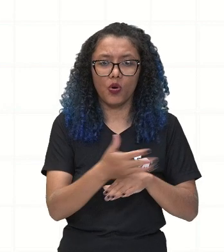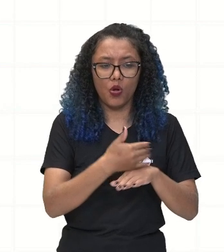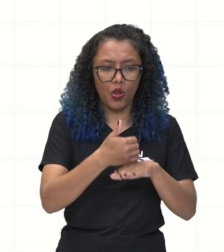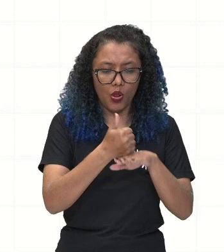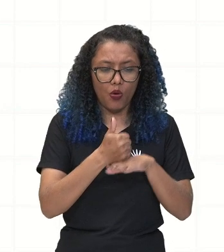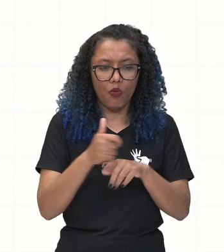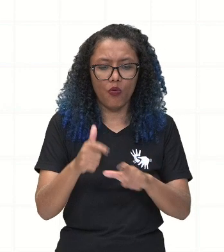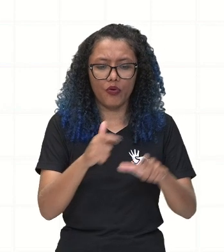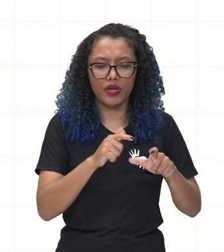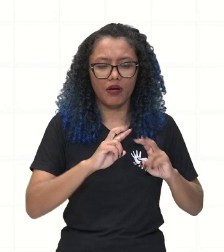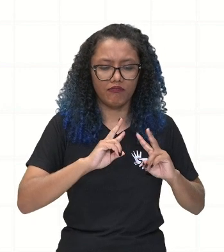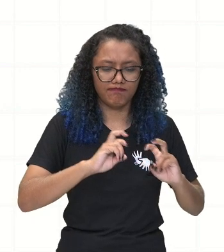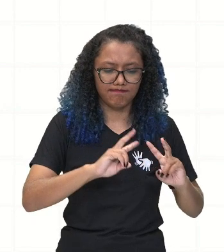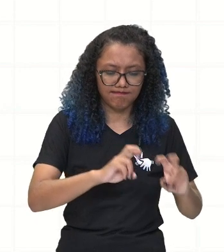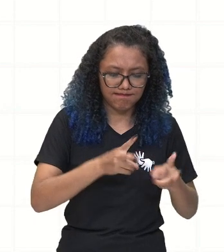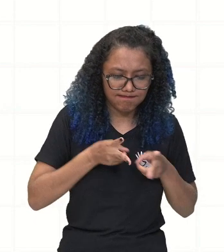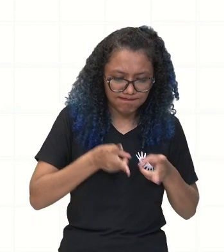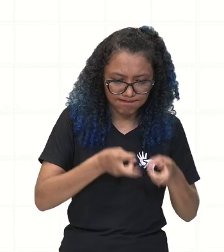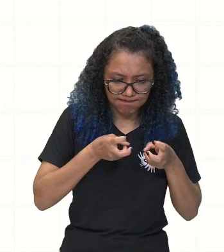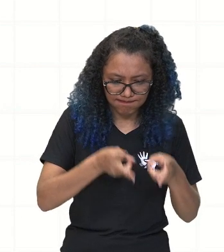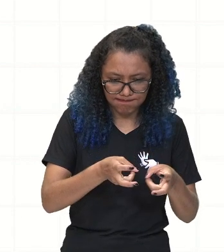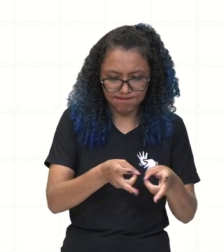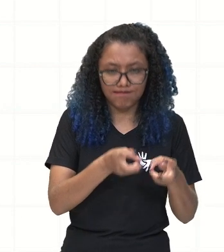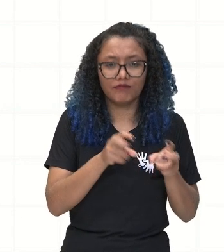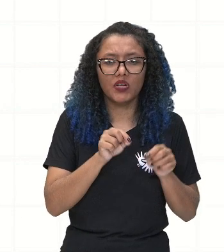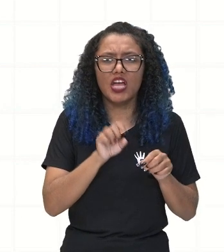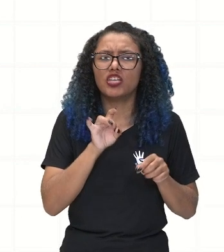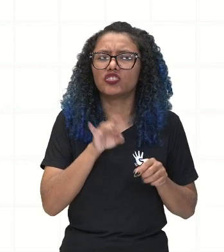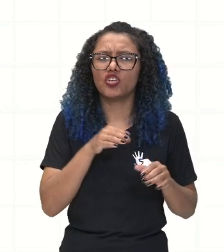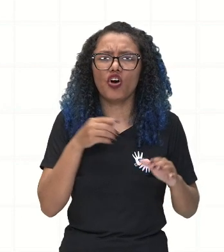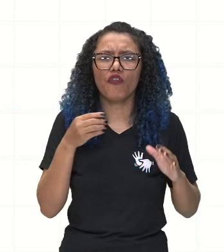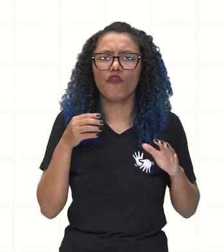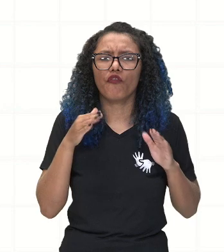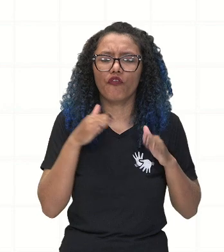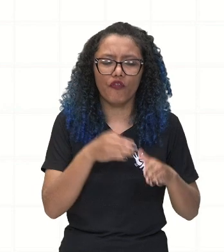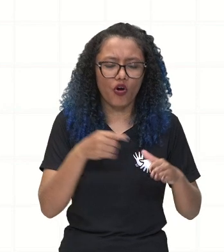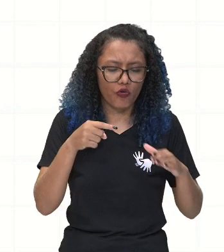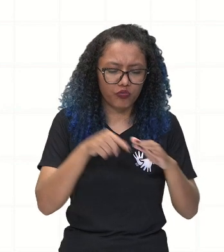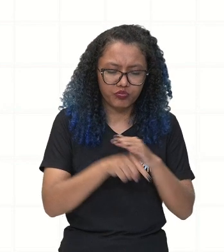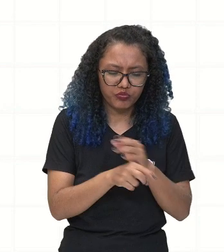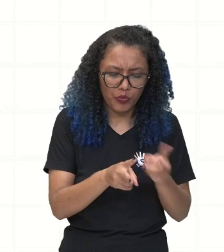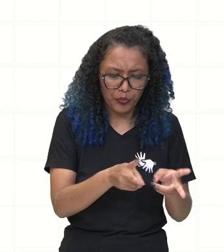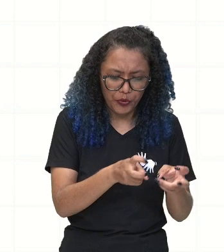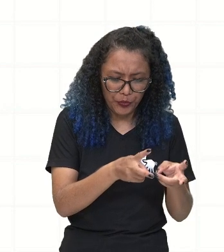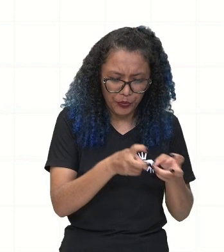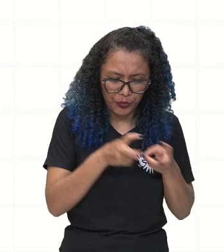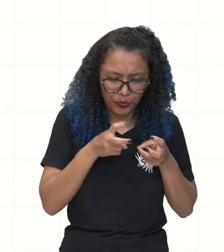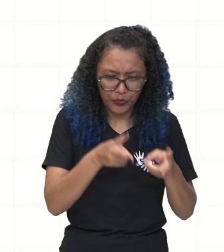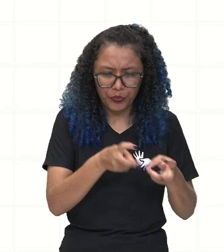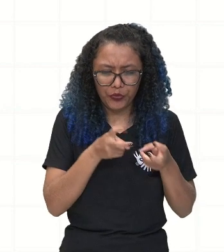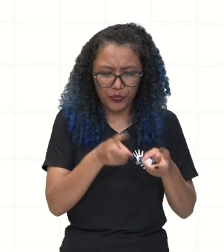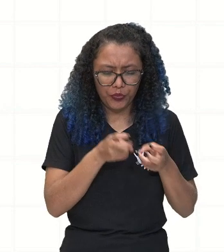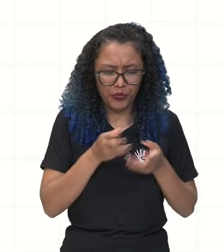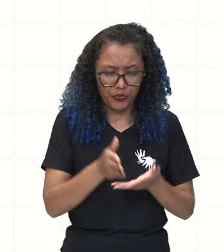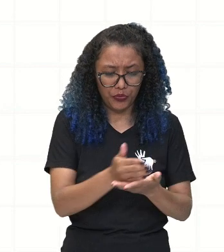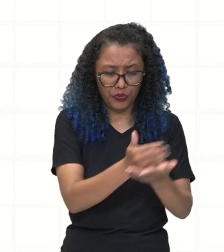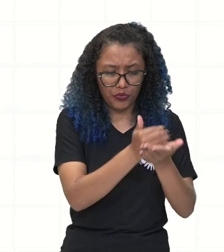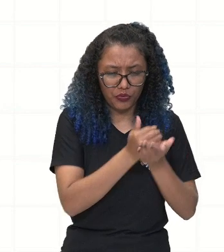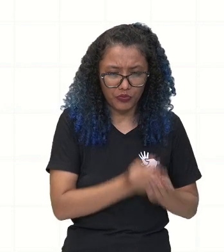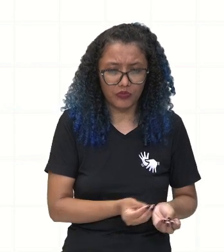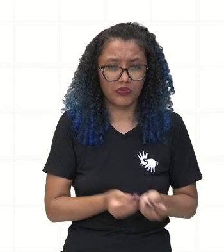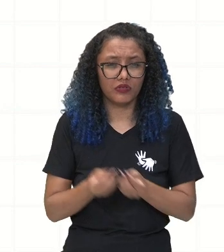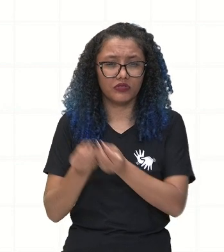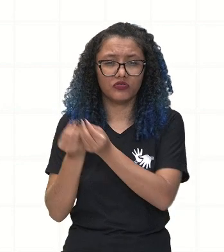servir apenas de base de exploração para a coroa europeia. Nesse